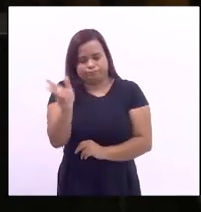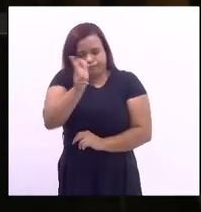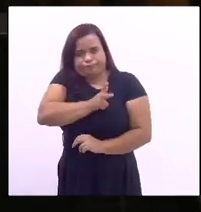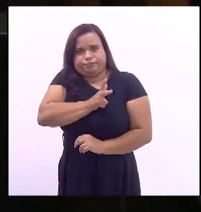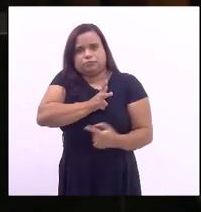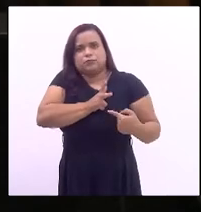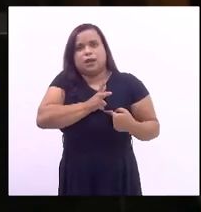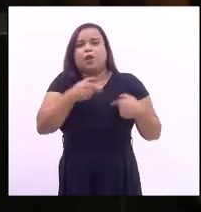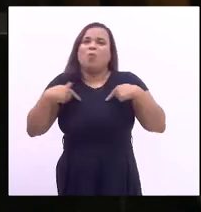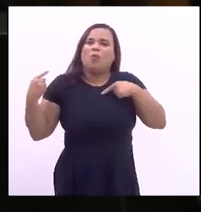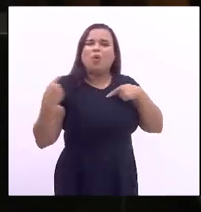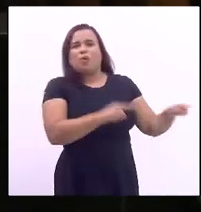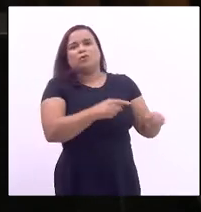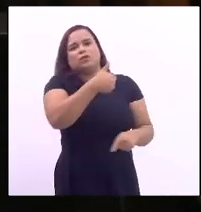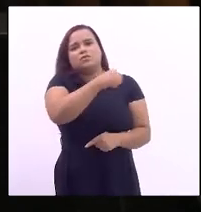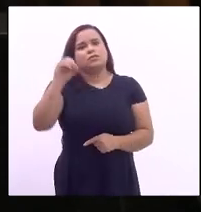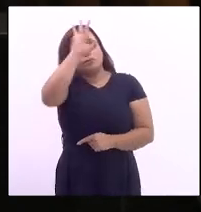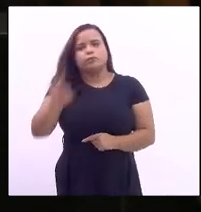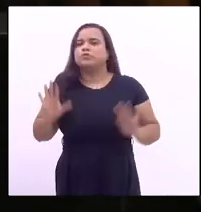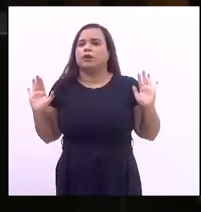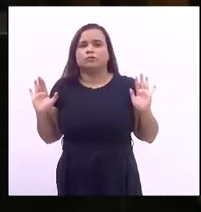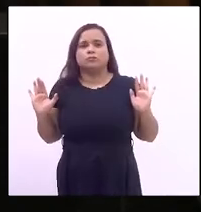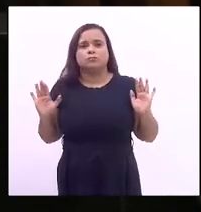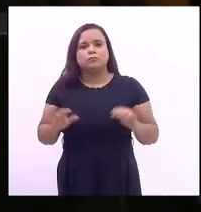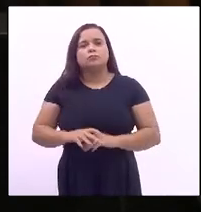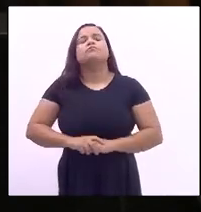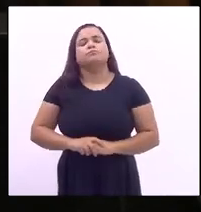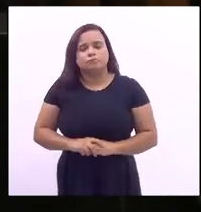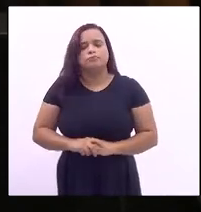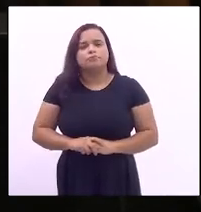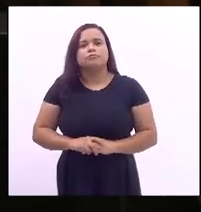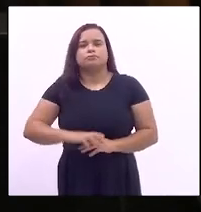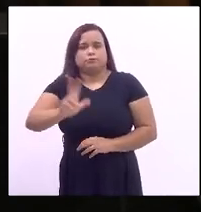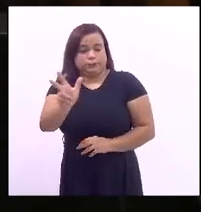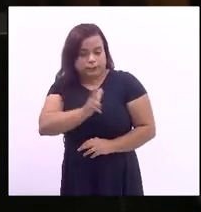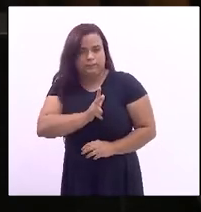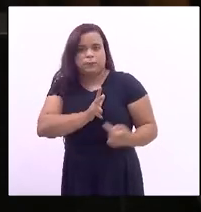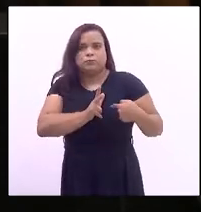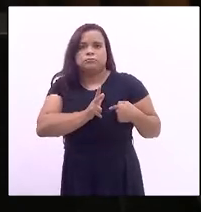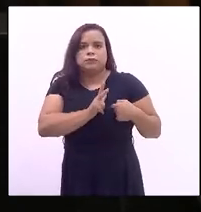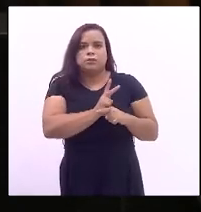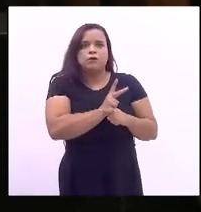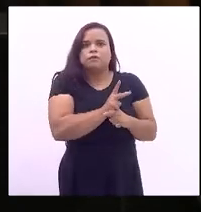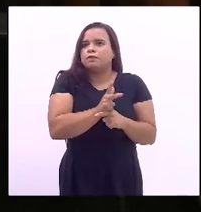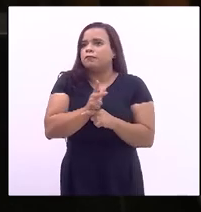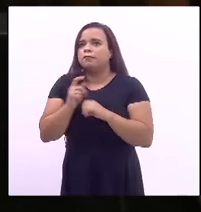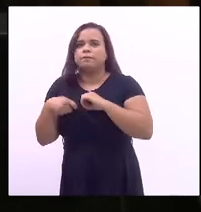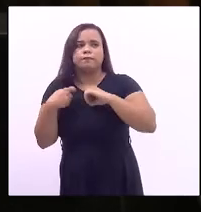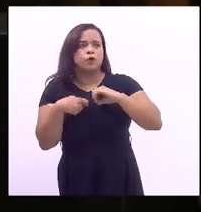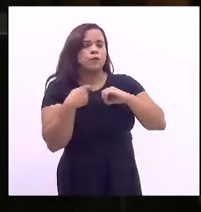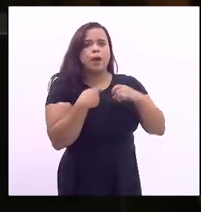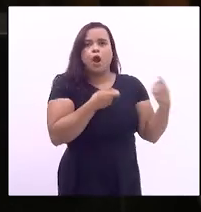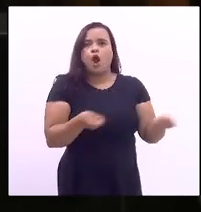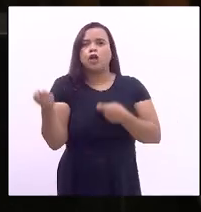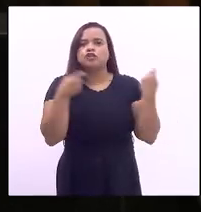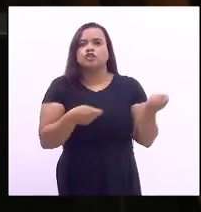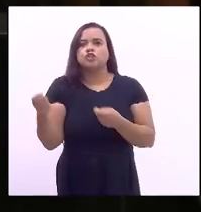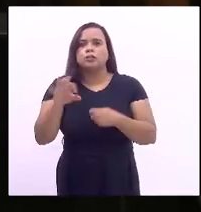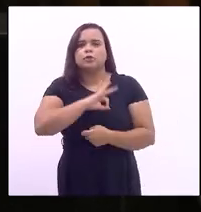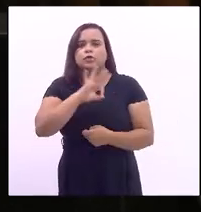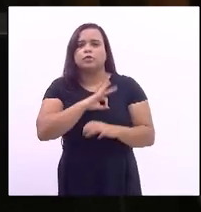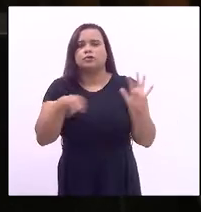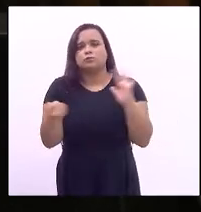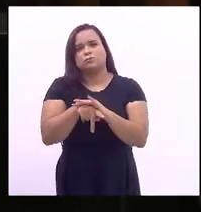eu sou 100% contrário a colocar câmeras filmando o dia a dia do nosso